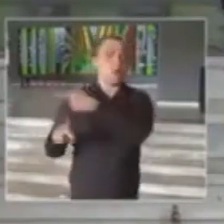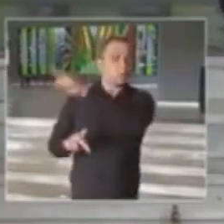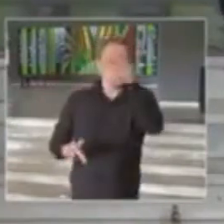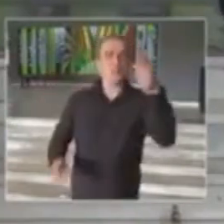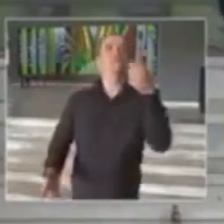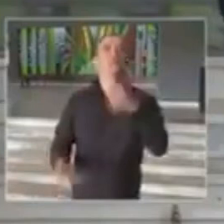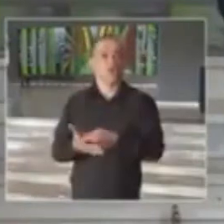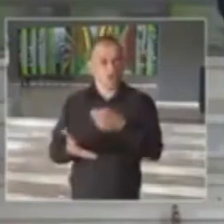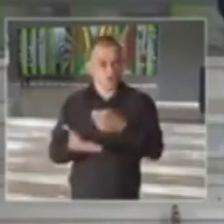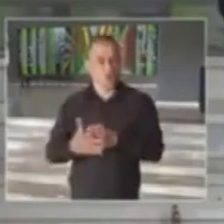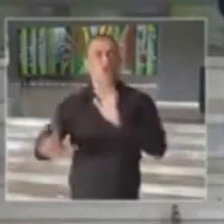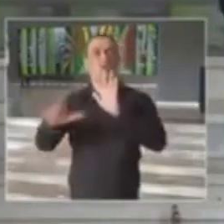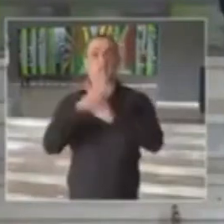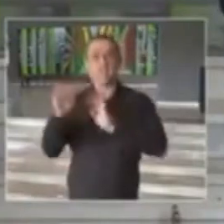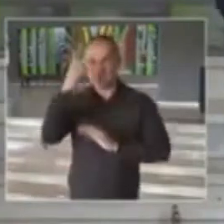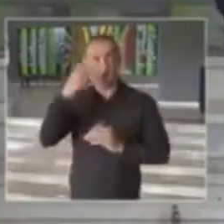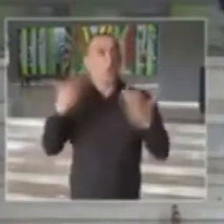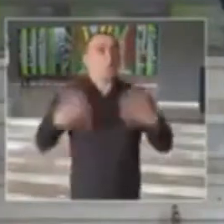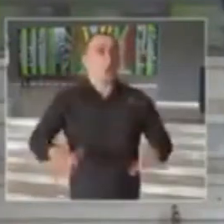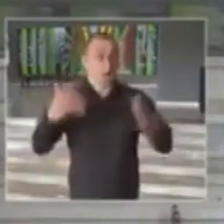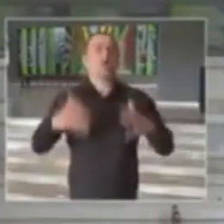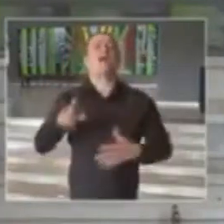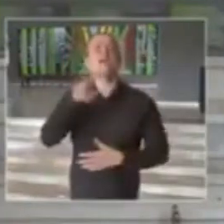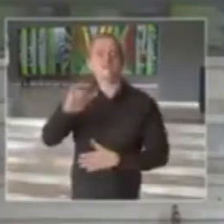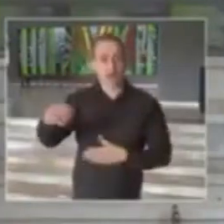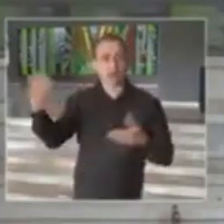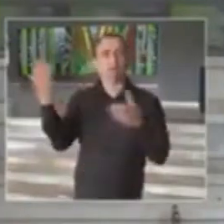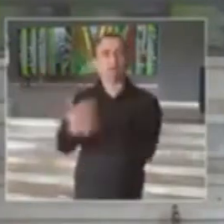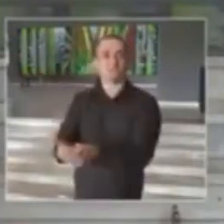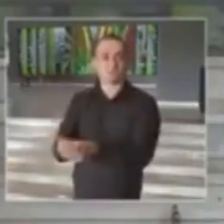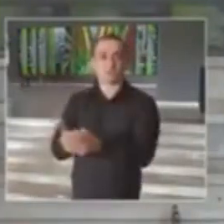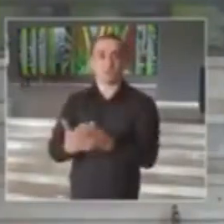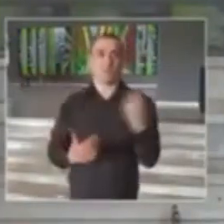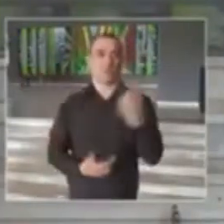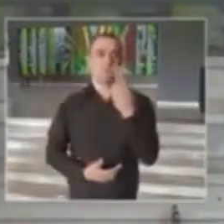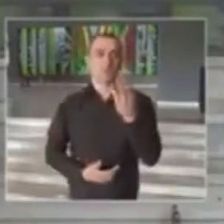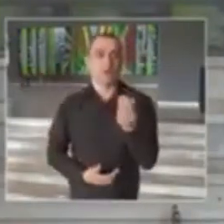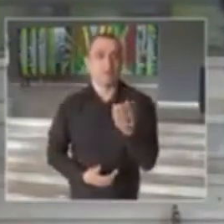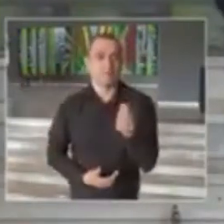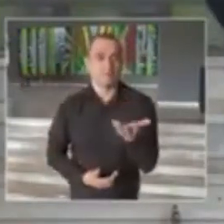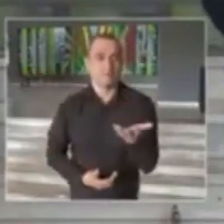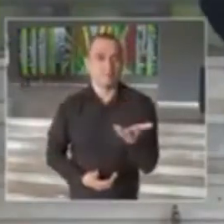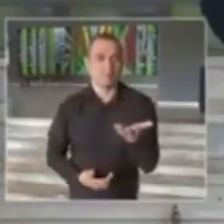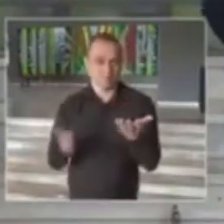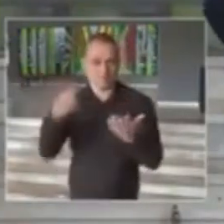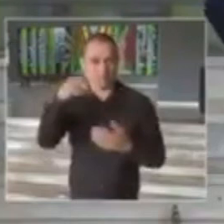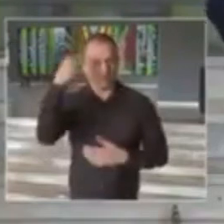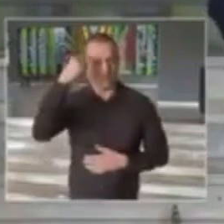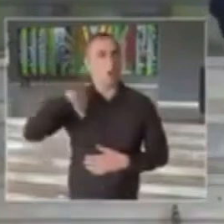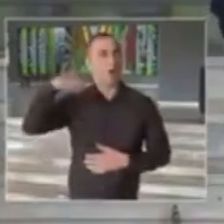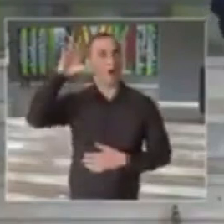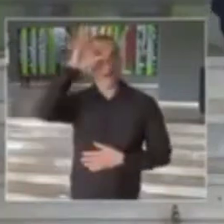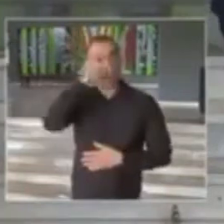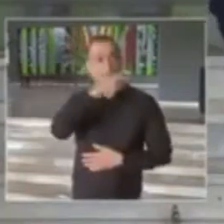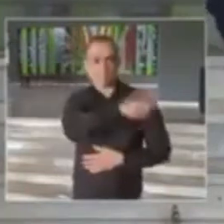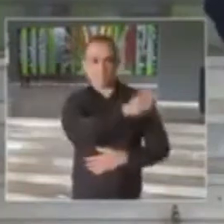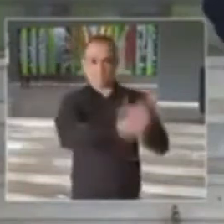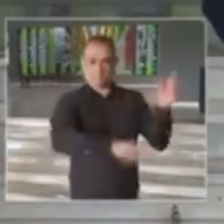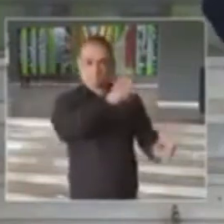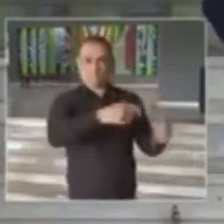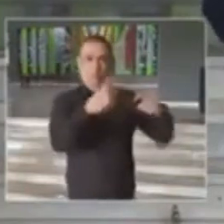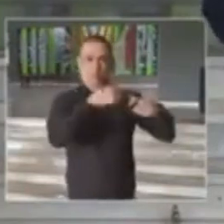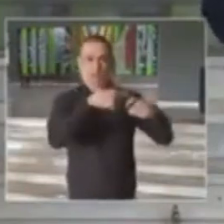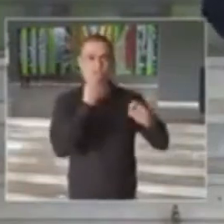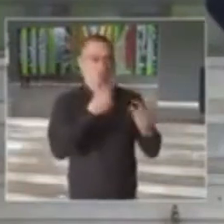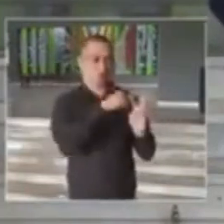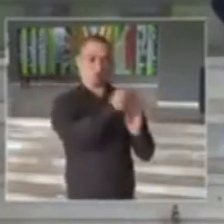legais se houver alguma controle da Di e nesse divisão não é possível imaginar eu aprendi isso com os médicos nós temos